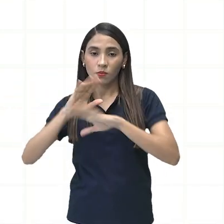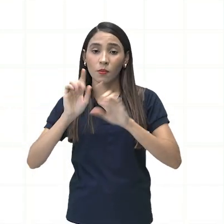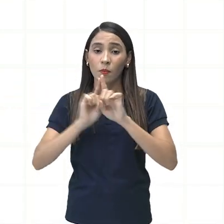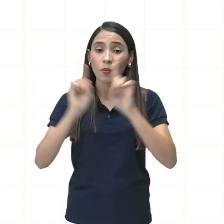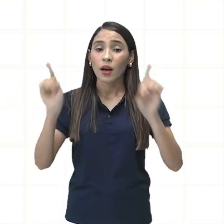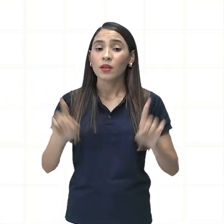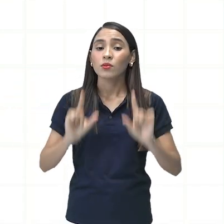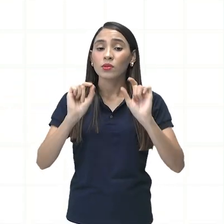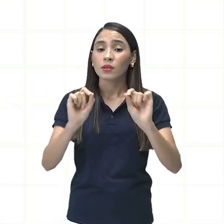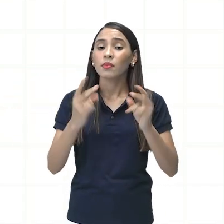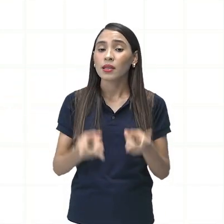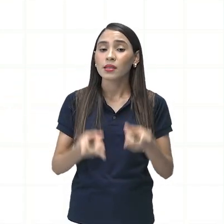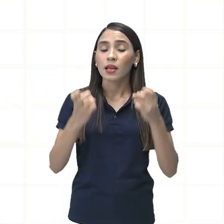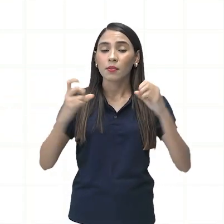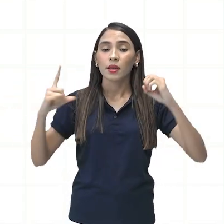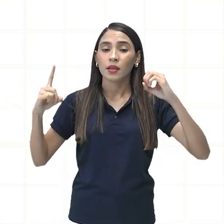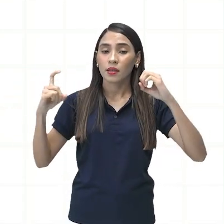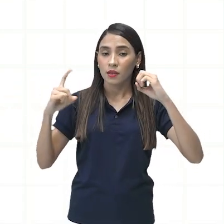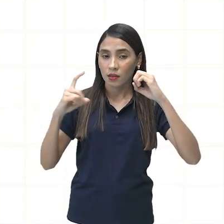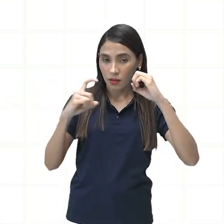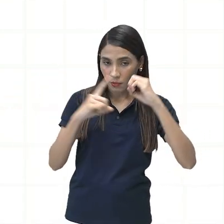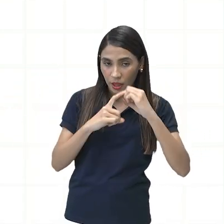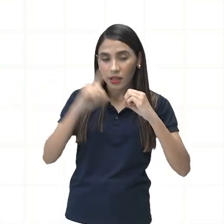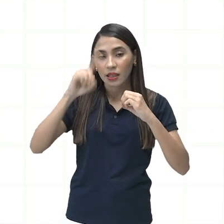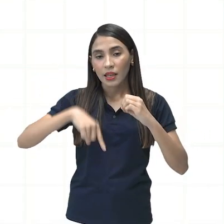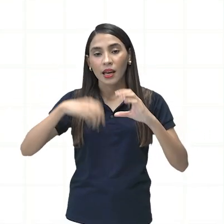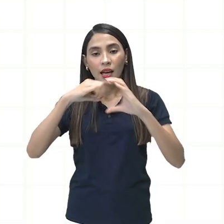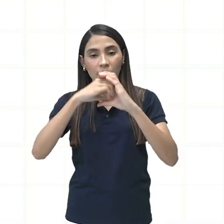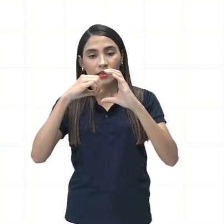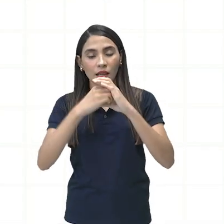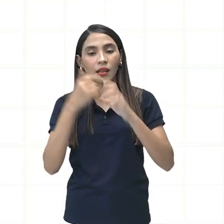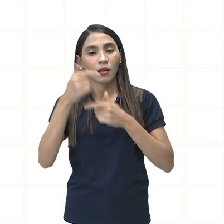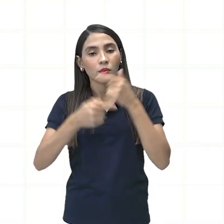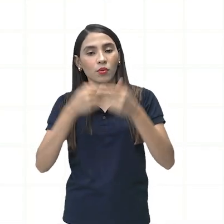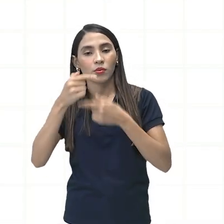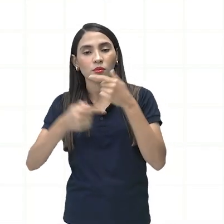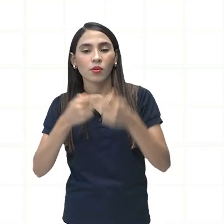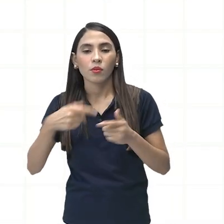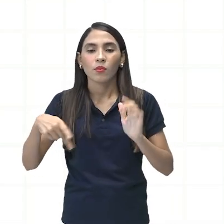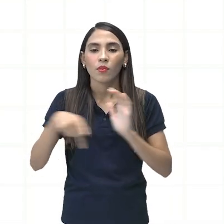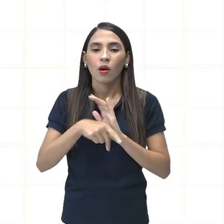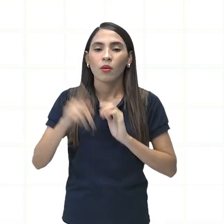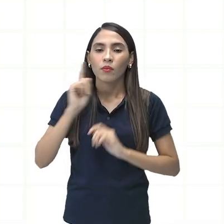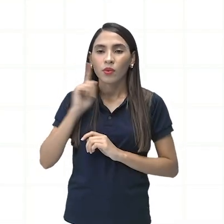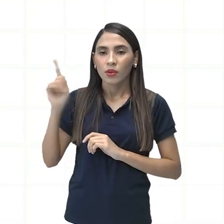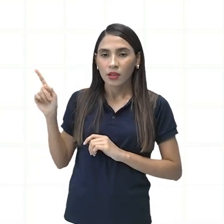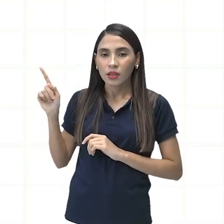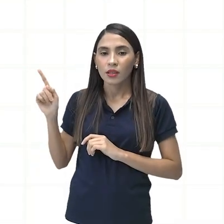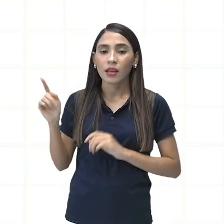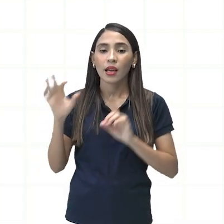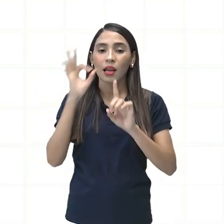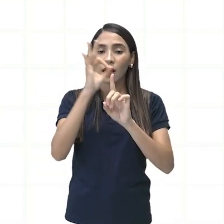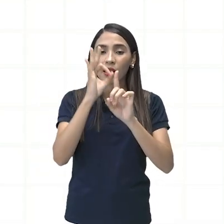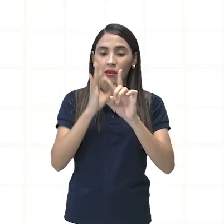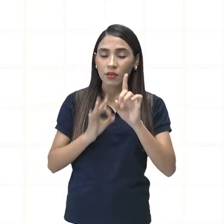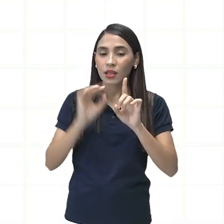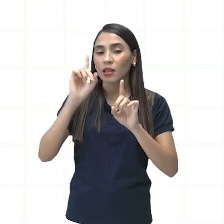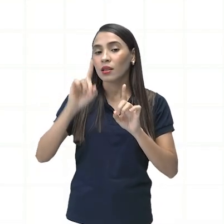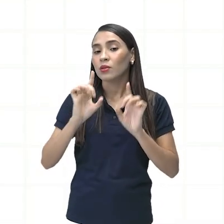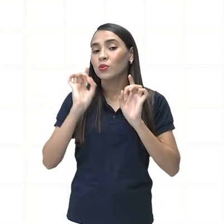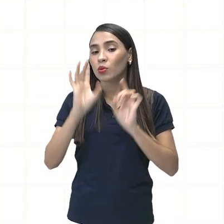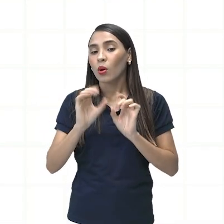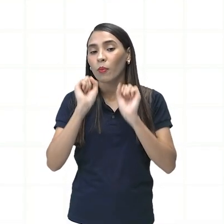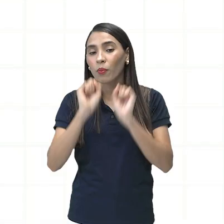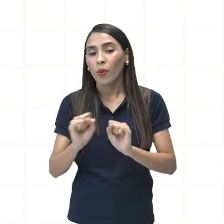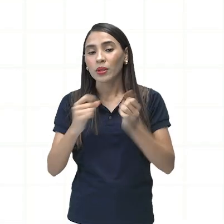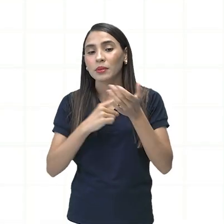perceber daí? Que os gametas, ou seja, que são as células reprodutivas desse tipo de ervilha, elas só